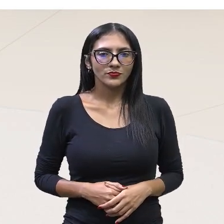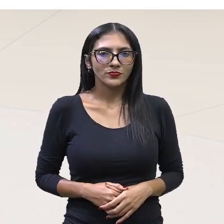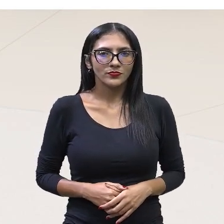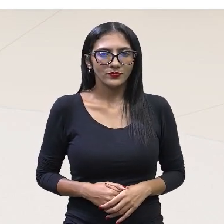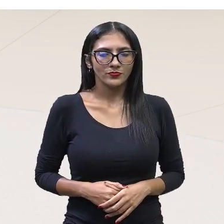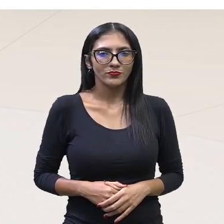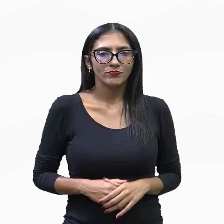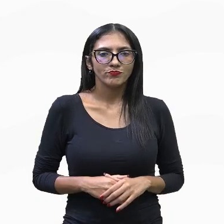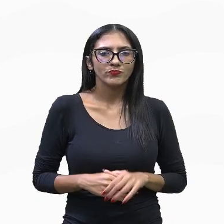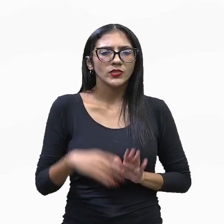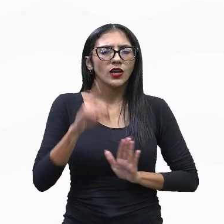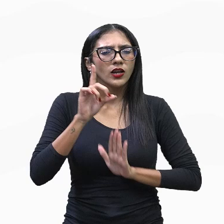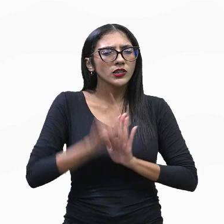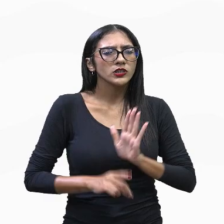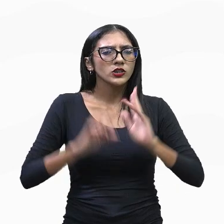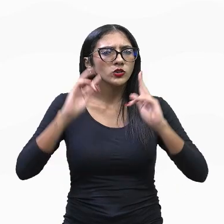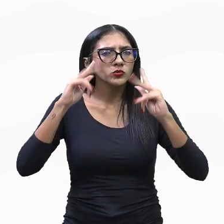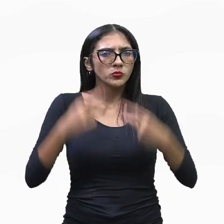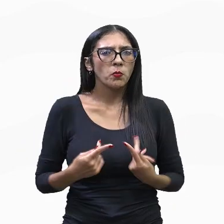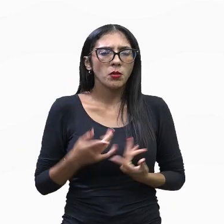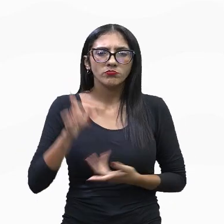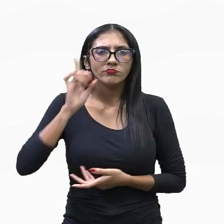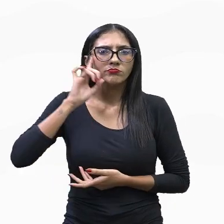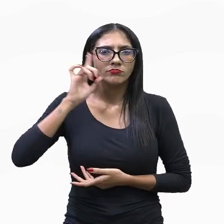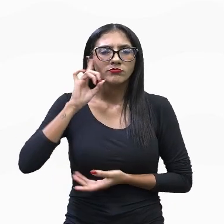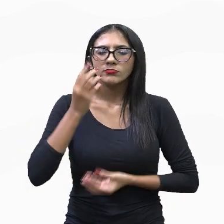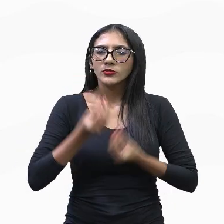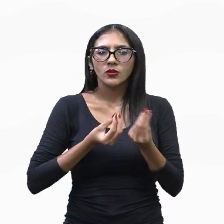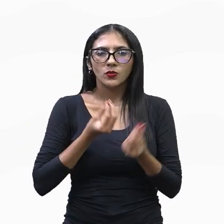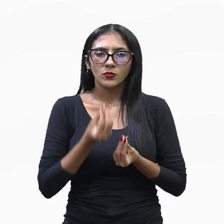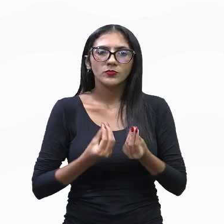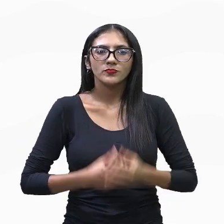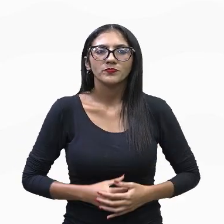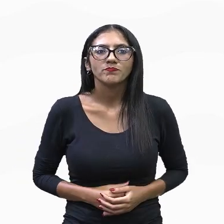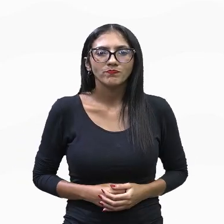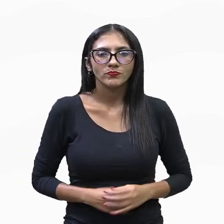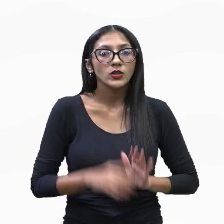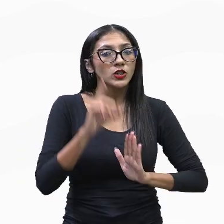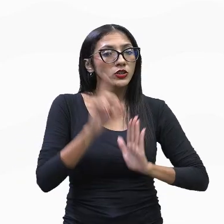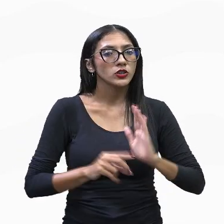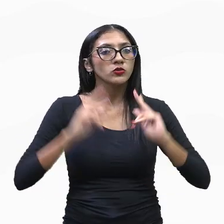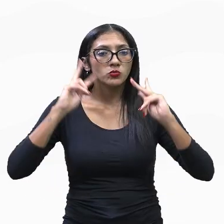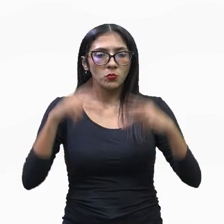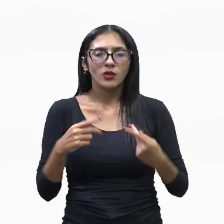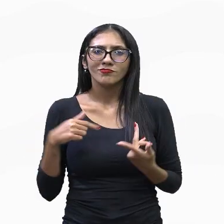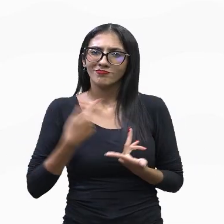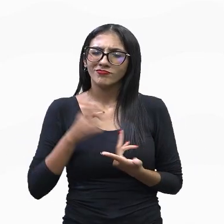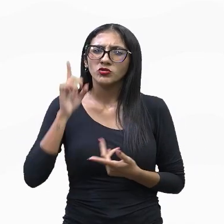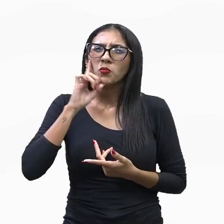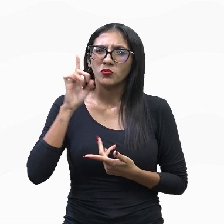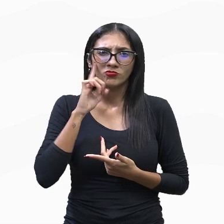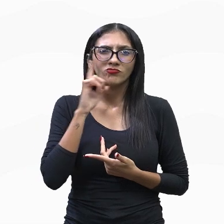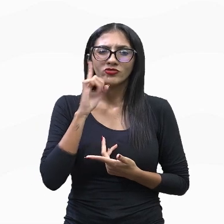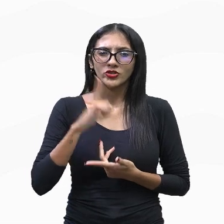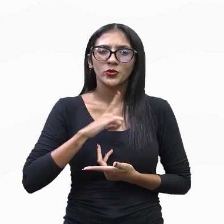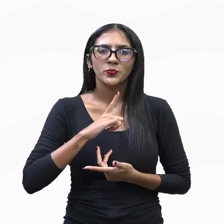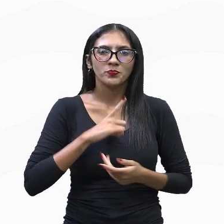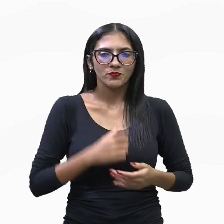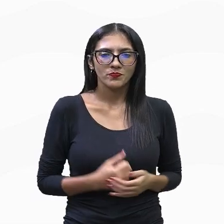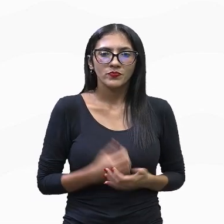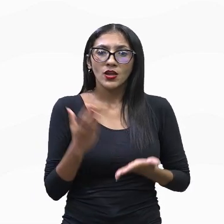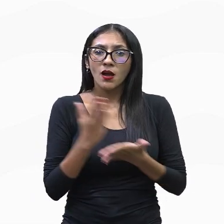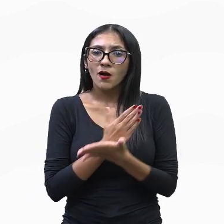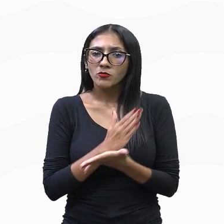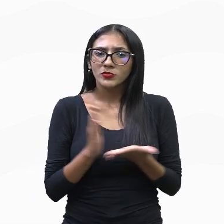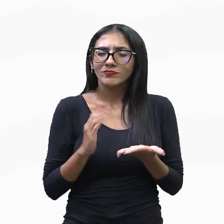Direitos humanos no dia a dia. Como que é isso, então? Os direitos humanos, eles estão presentes no nosso cotidiano, algumas vezes de forma